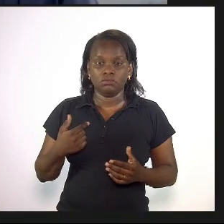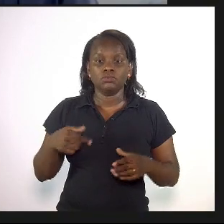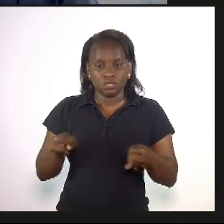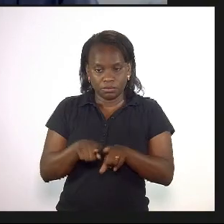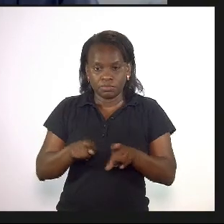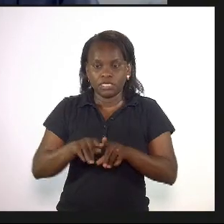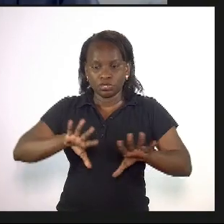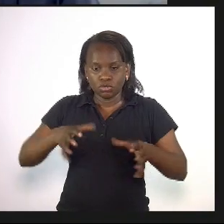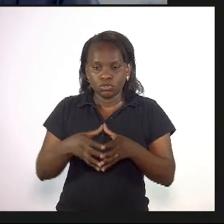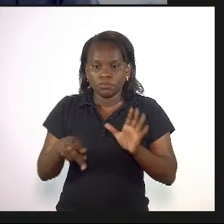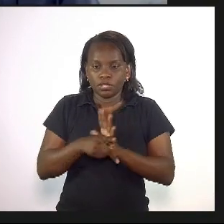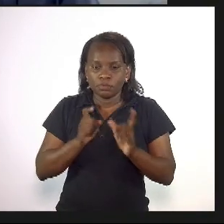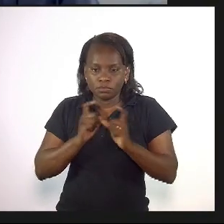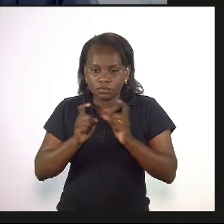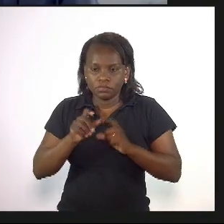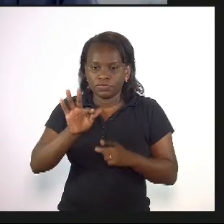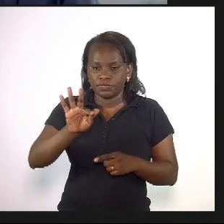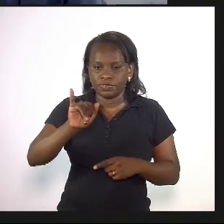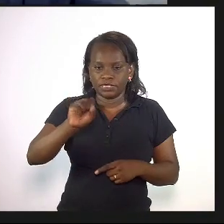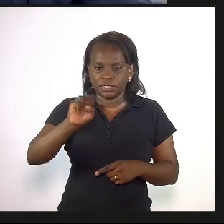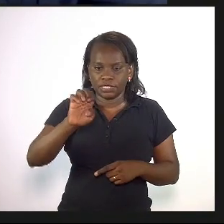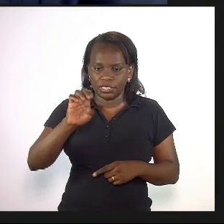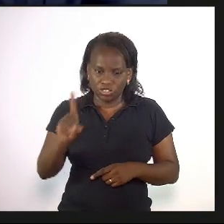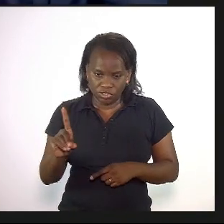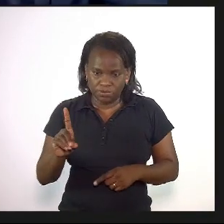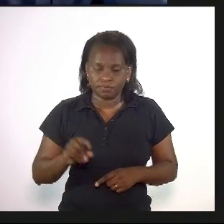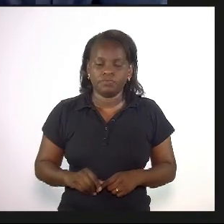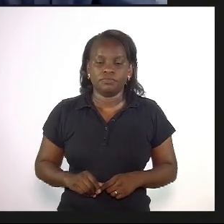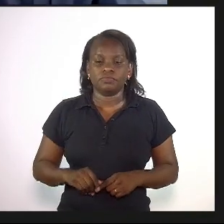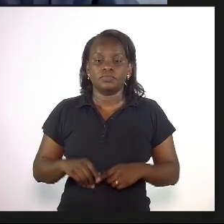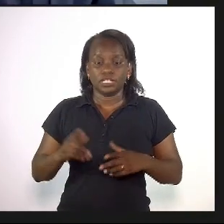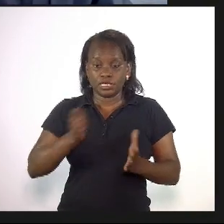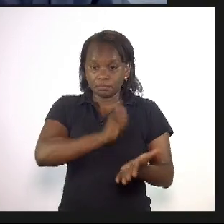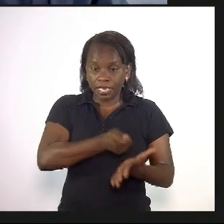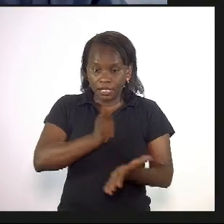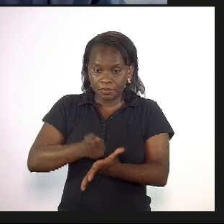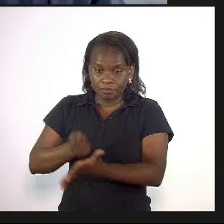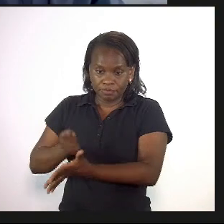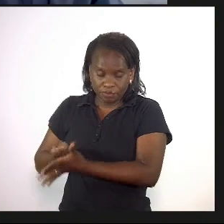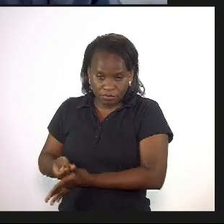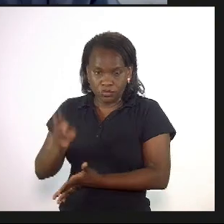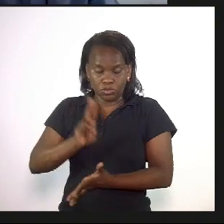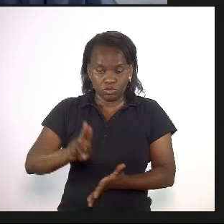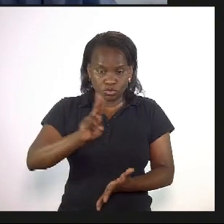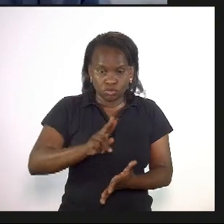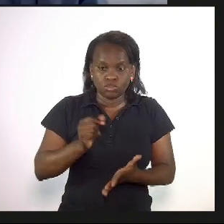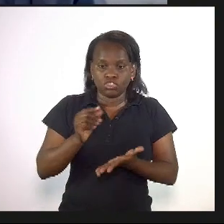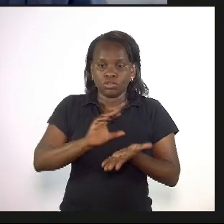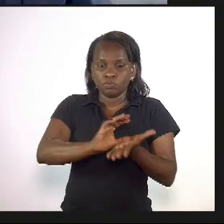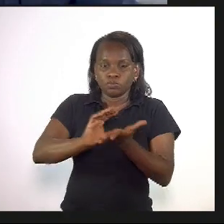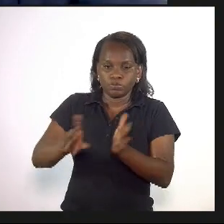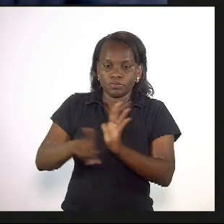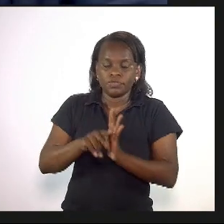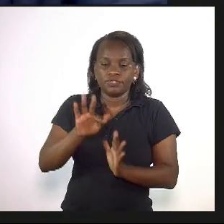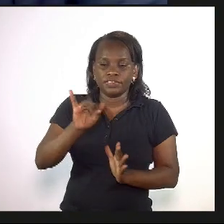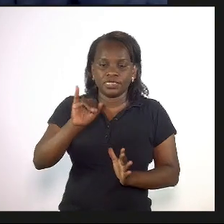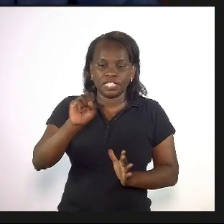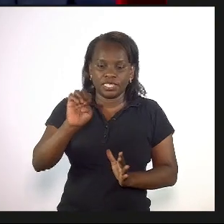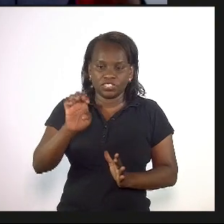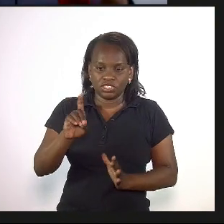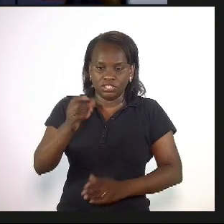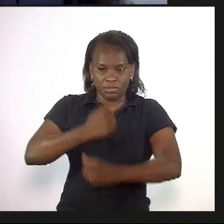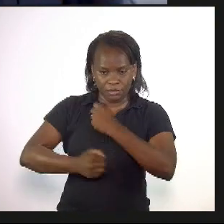como membro do Conselho do FISED. Esses pagamentos que utilizaram recursos do FISED no ano